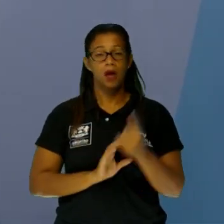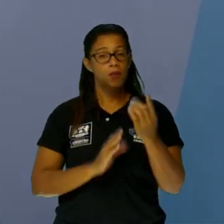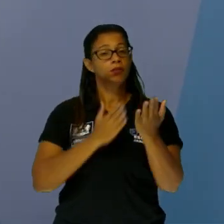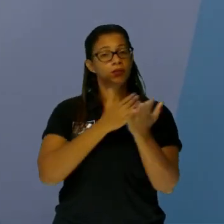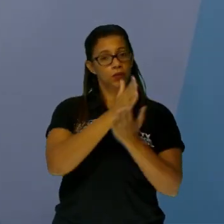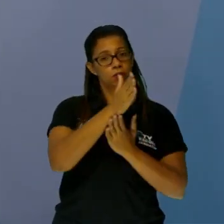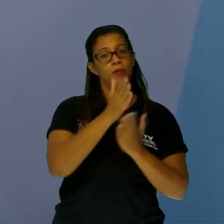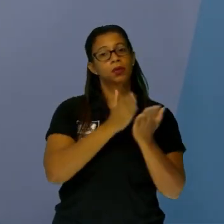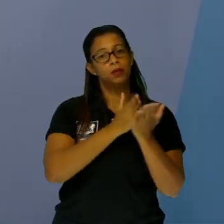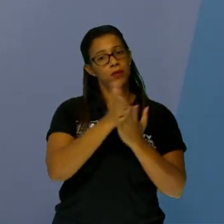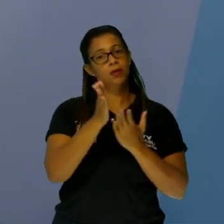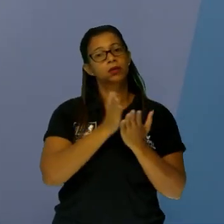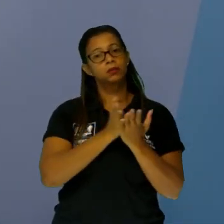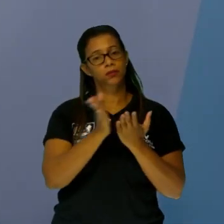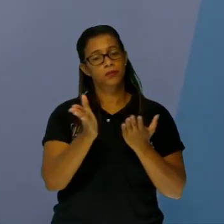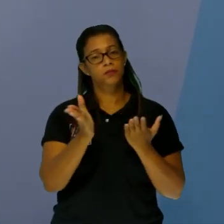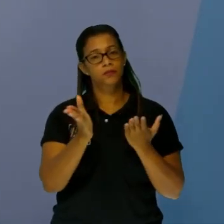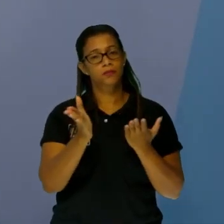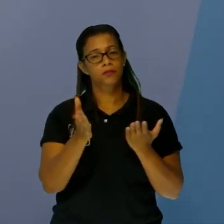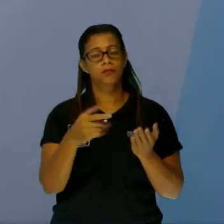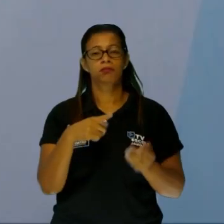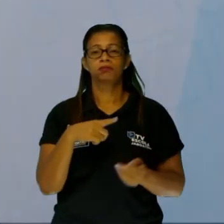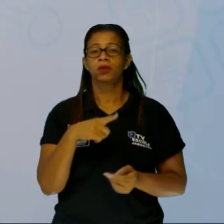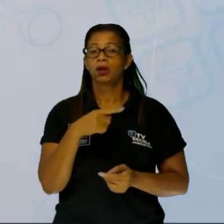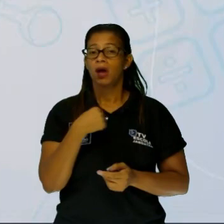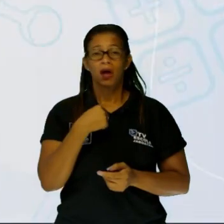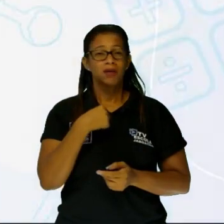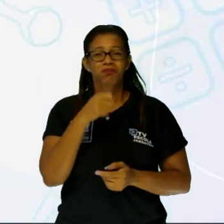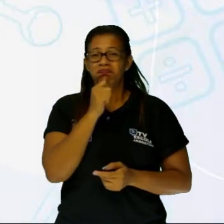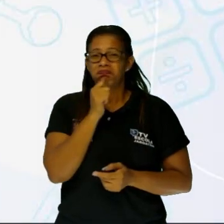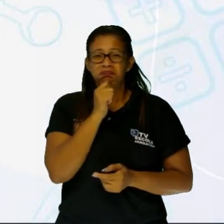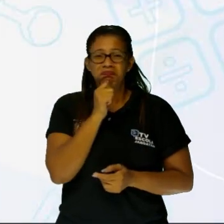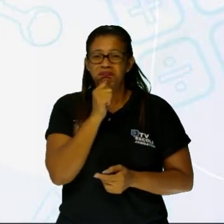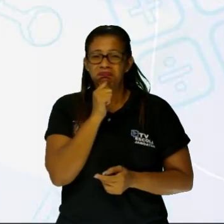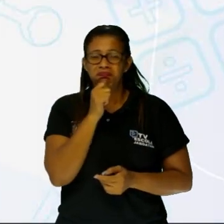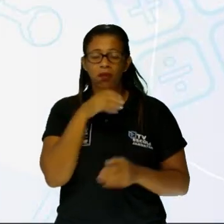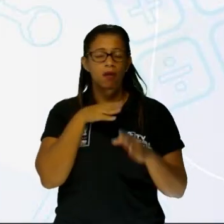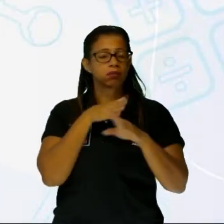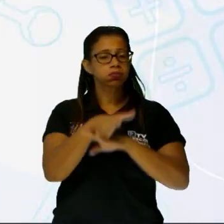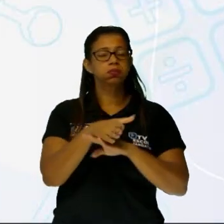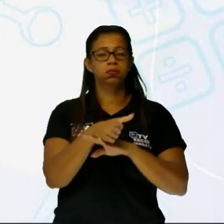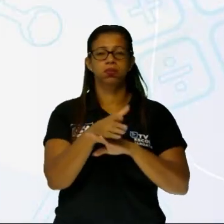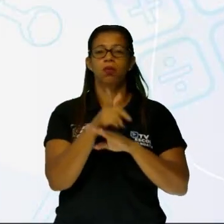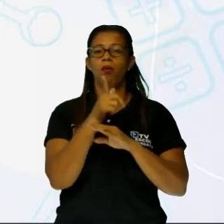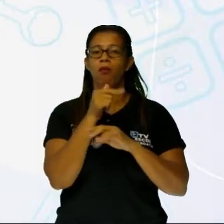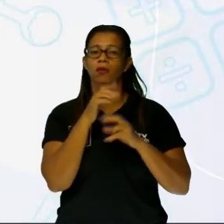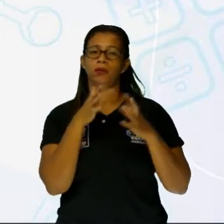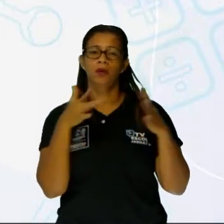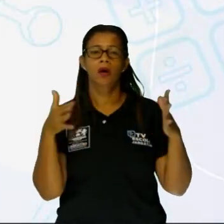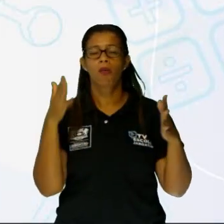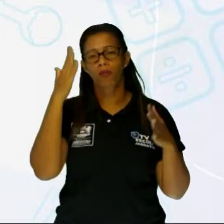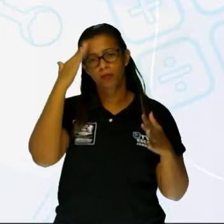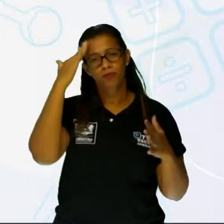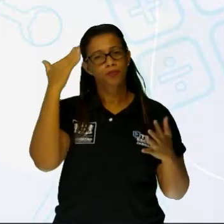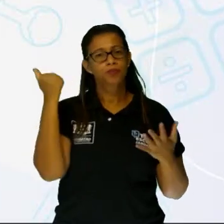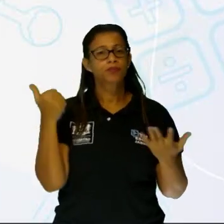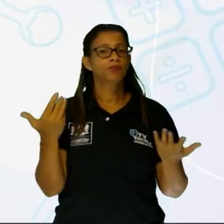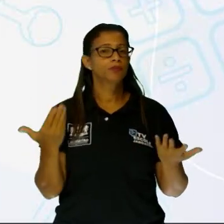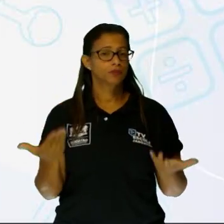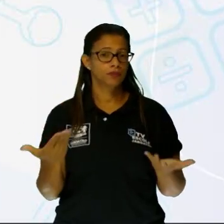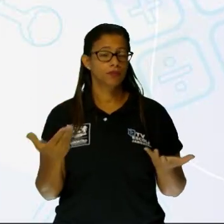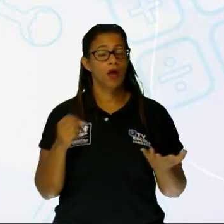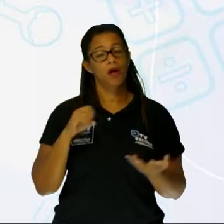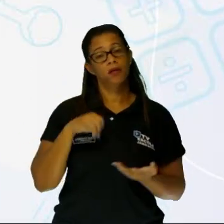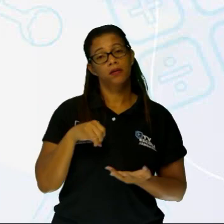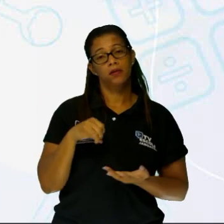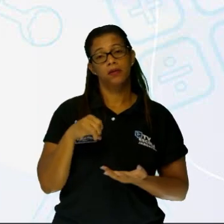Eu não sei, eu ainda não entrei na água, no caso dela. Ela ainda não entrou na água para saber, né, se a água está